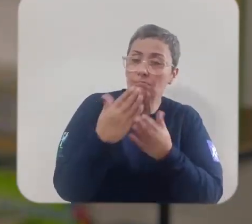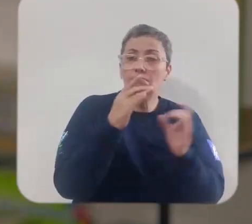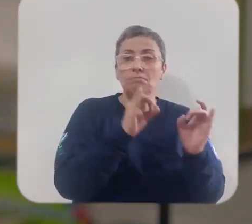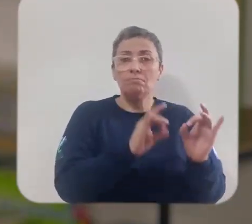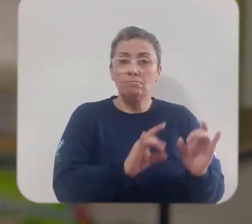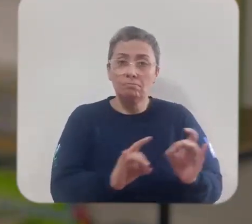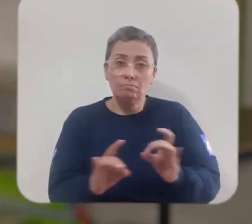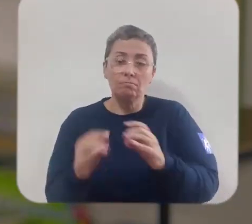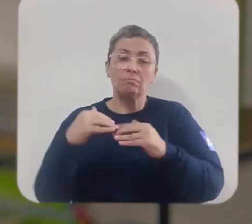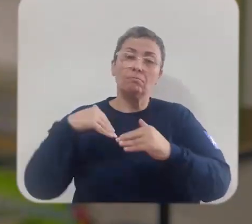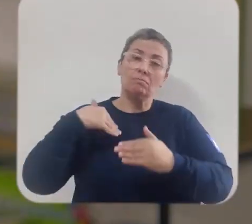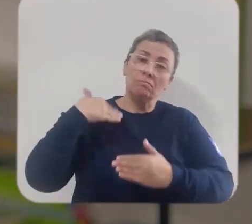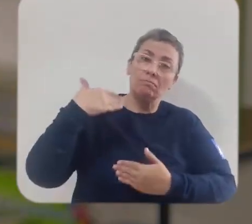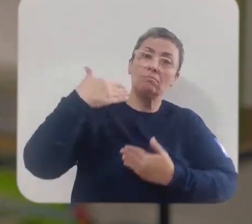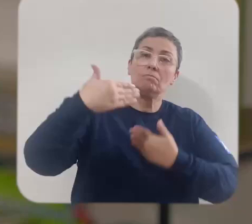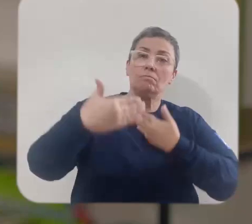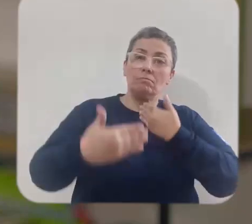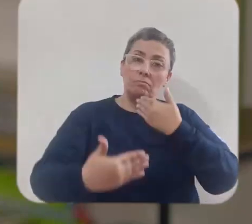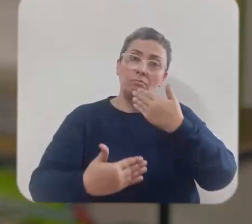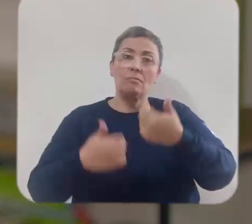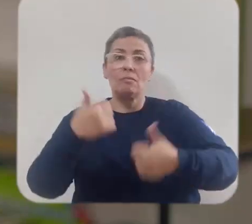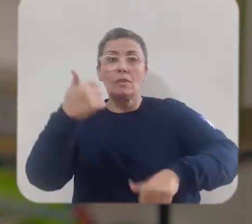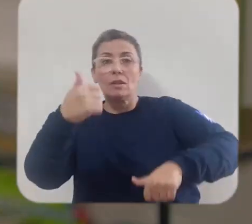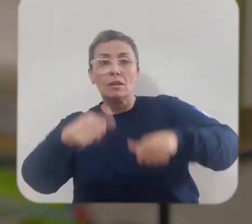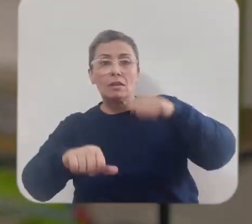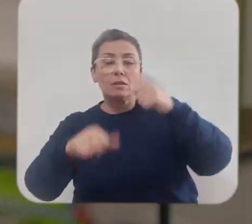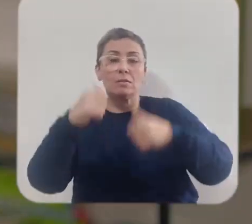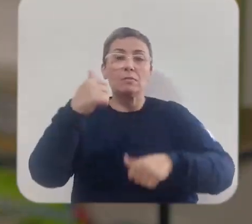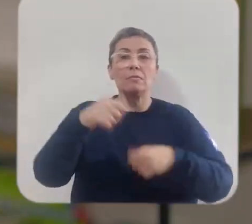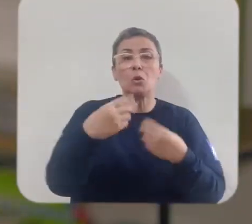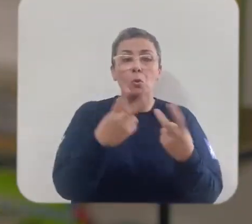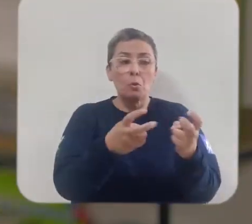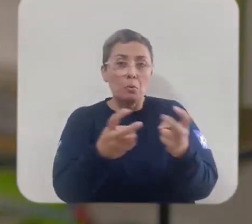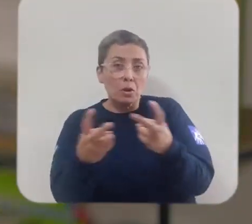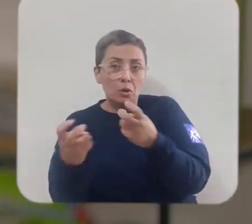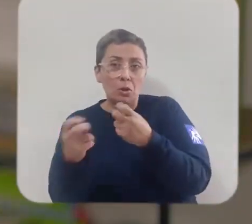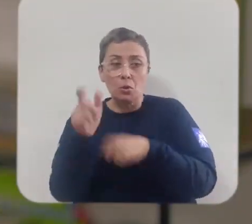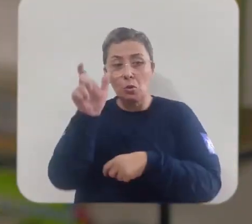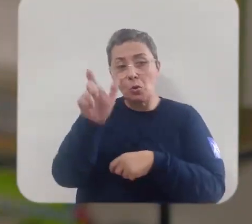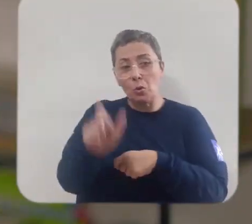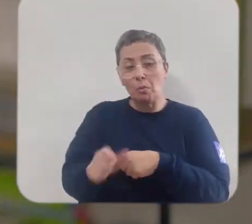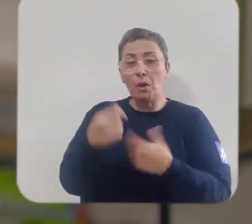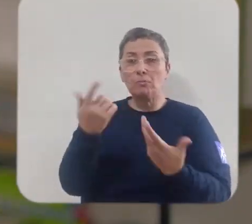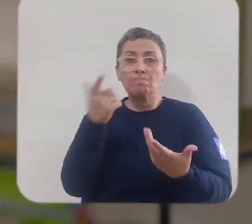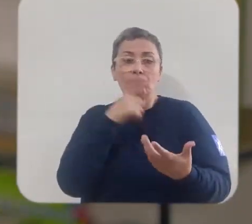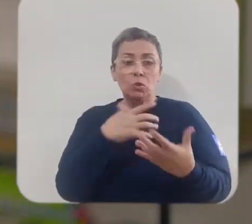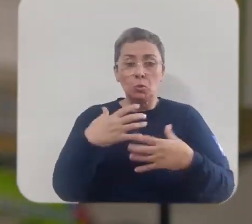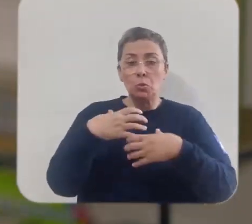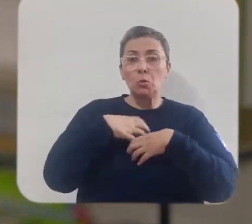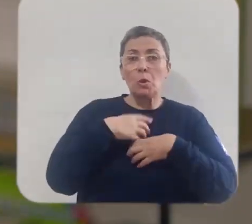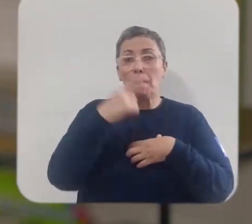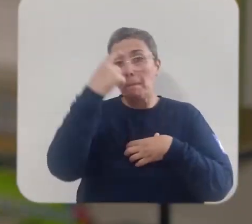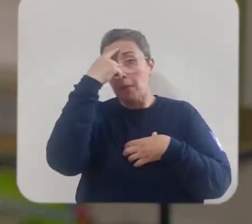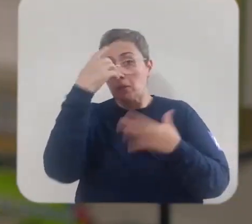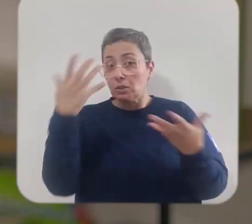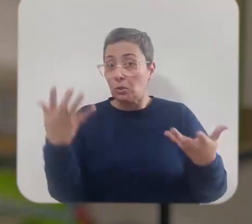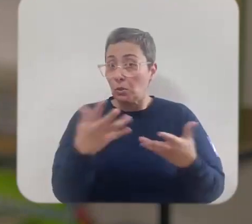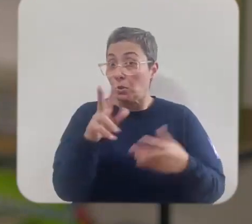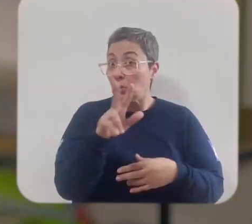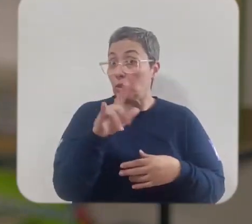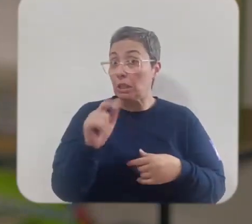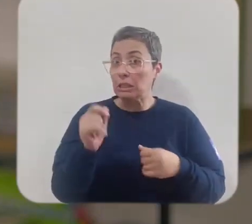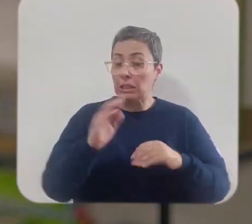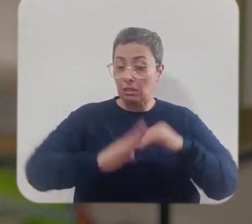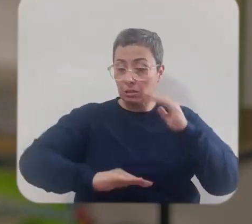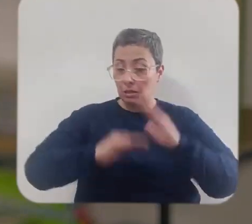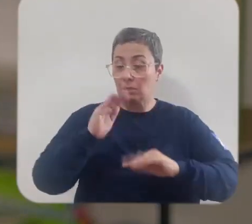pela rotina, construindo, avaliando, vendo como esse sujeito reage, pensando que hoje ele também